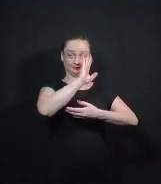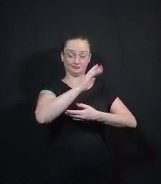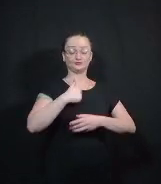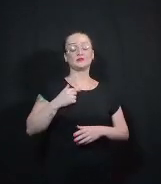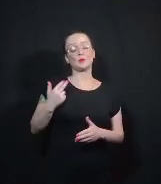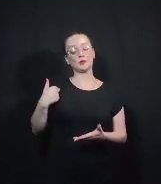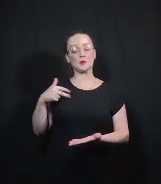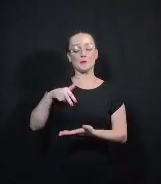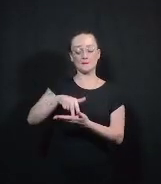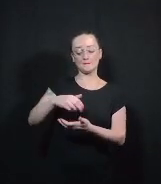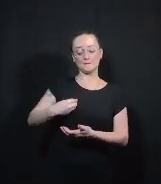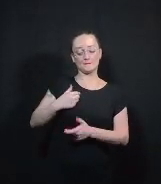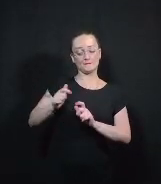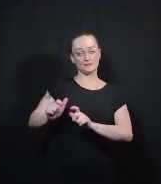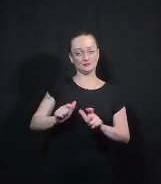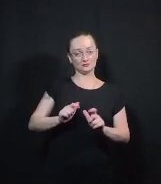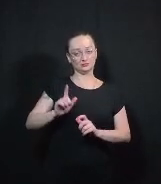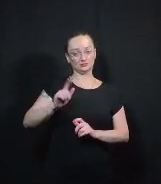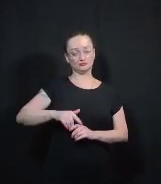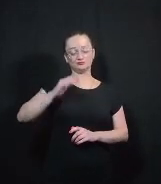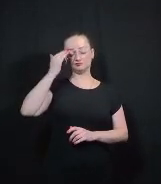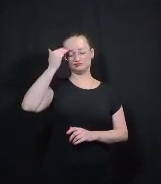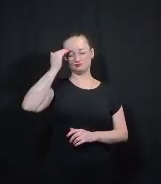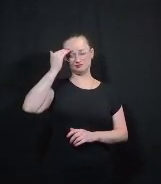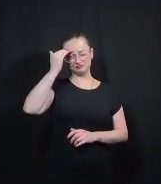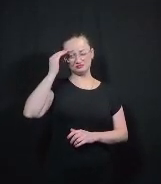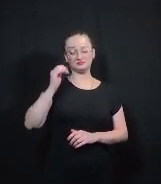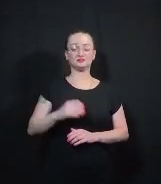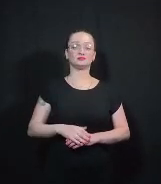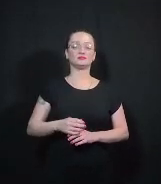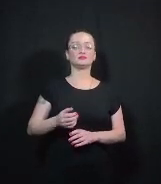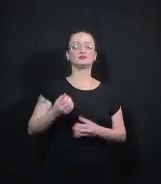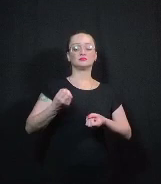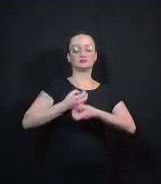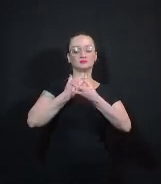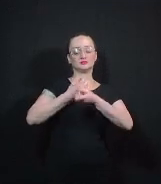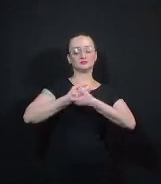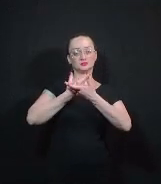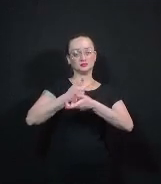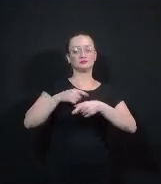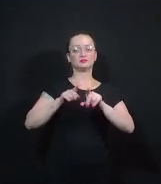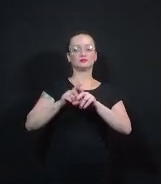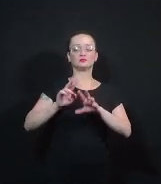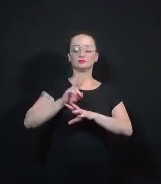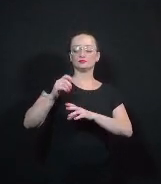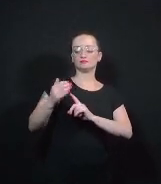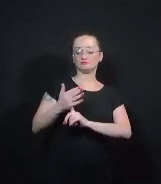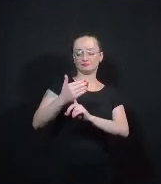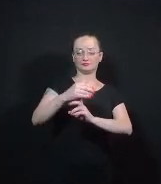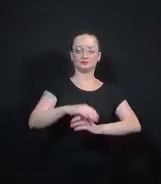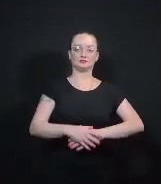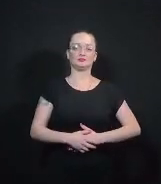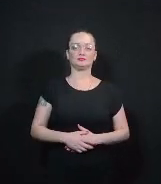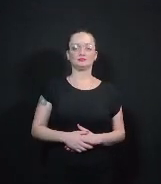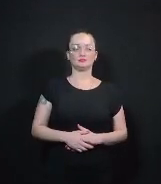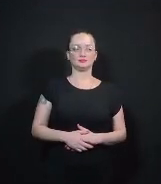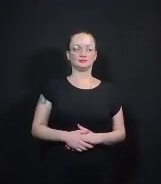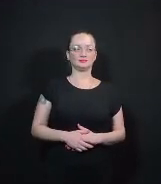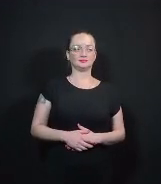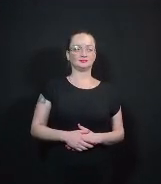colocando aí nesse espaço de entender desinformação, através da tecnologia.